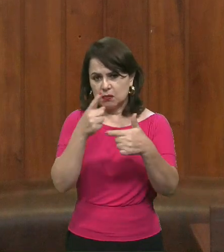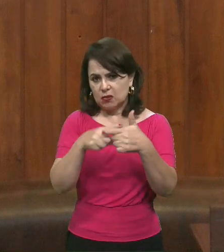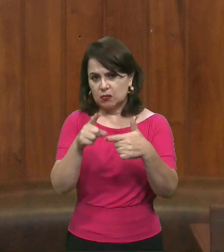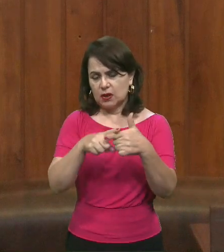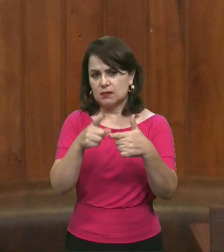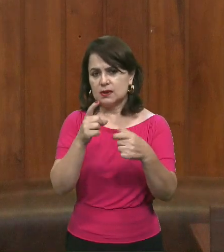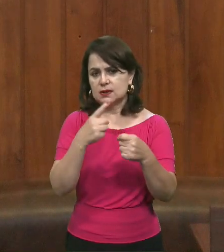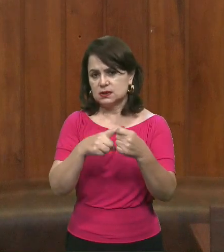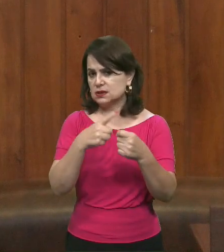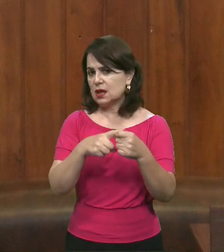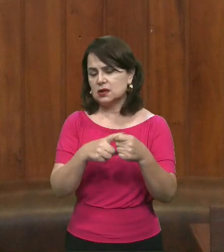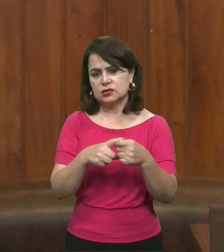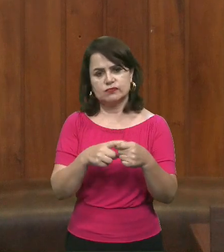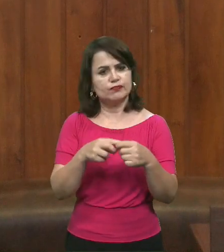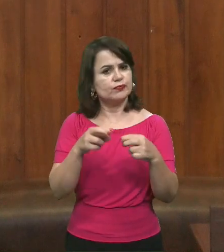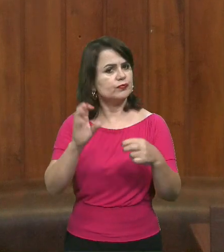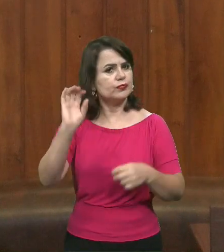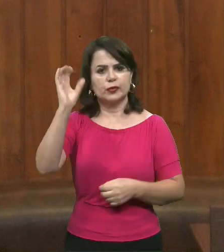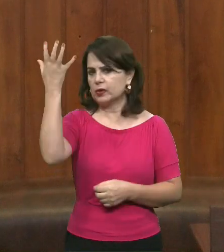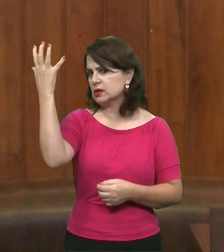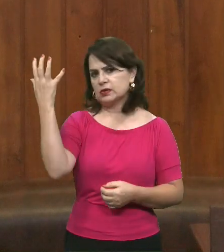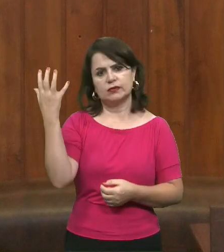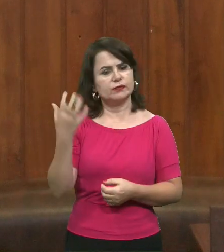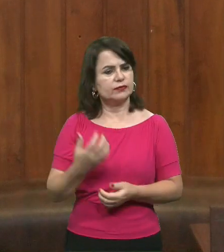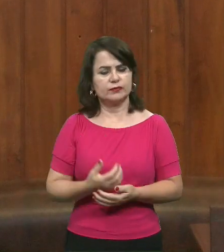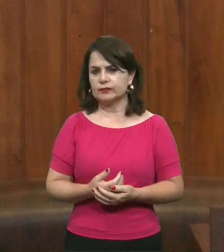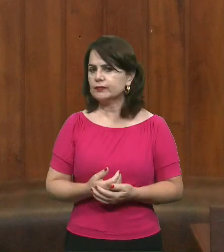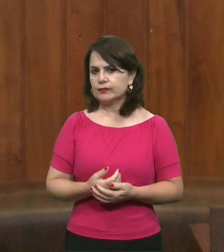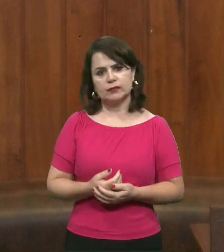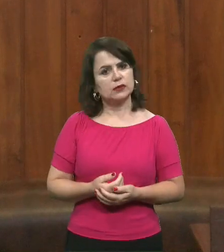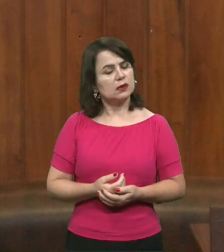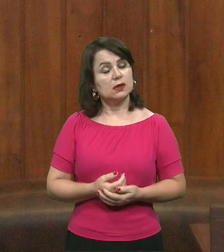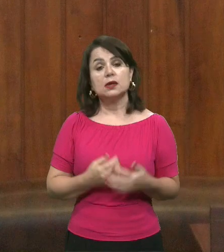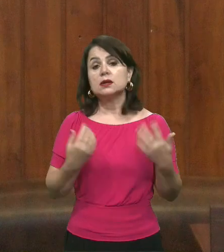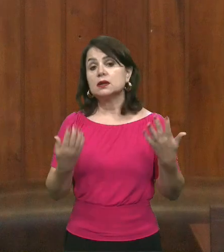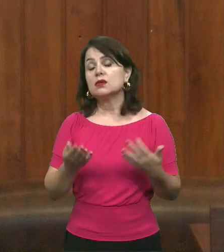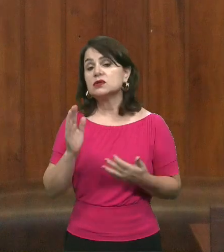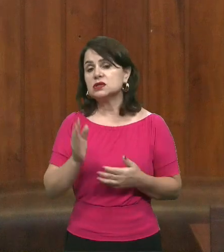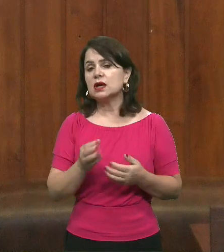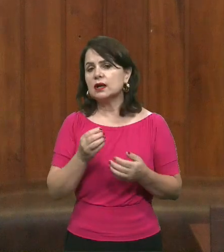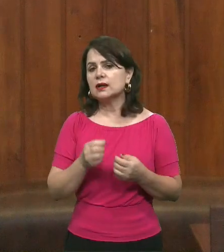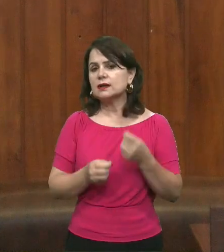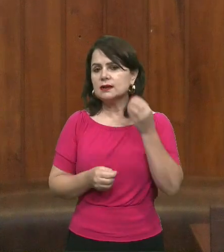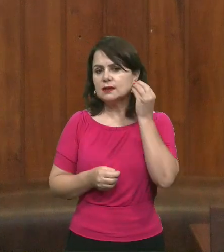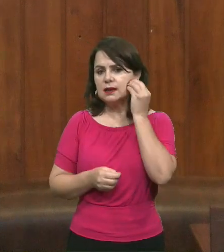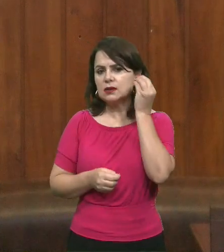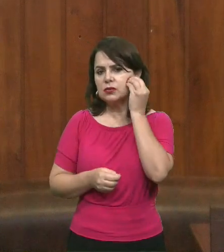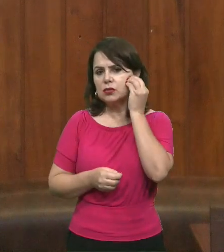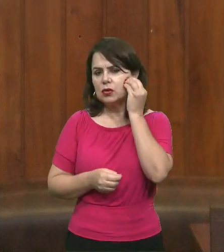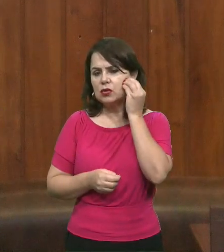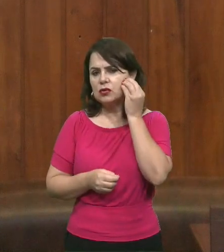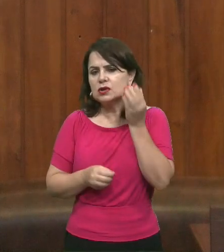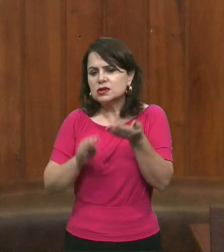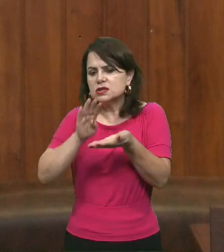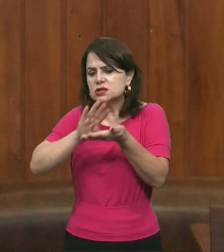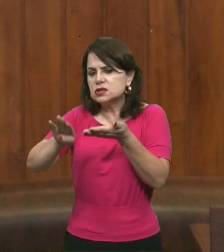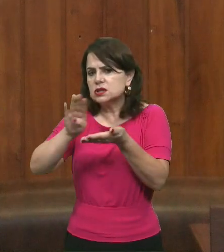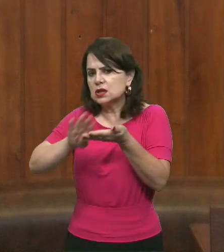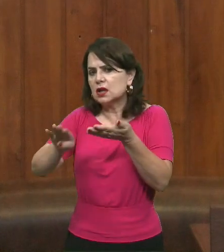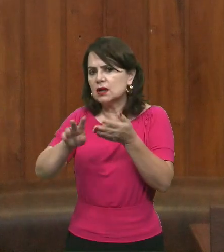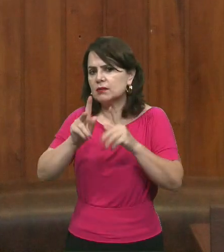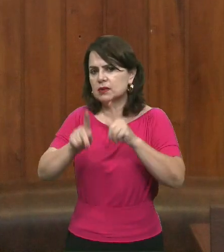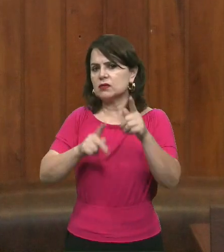cidade. Nós lutamos tanto para tentar tirar, né, algumas células cancerígenas, né, assim